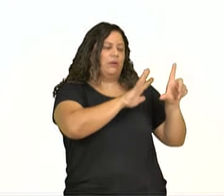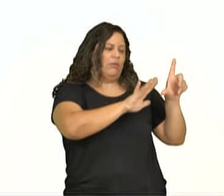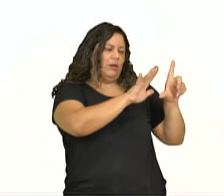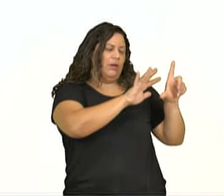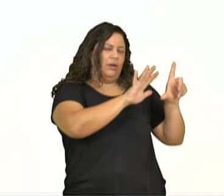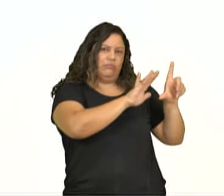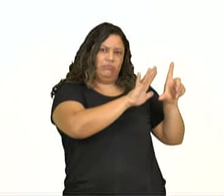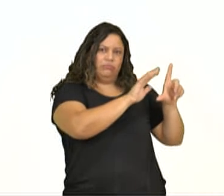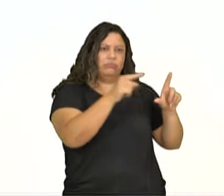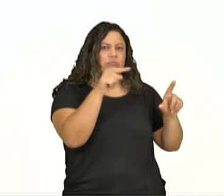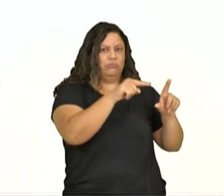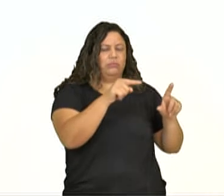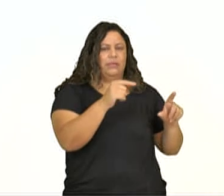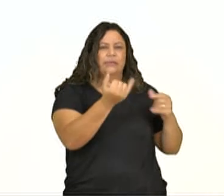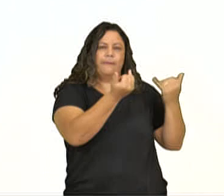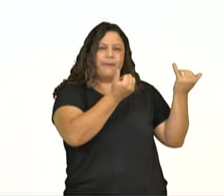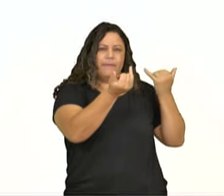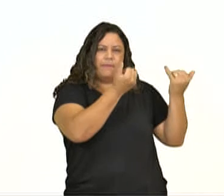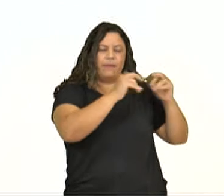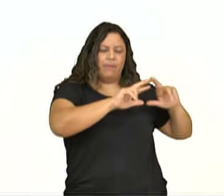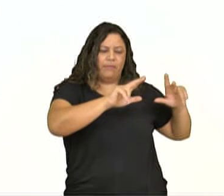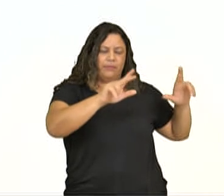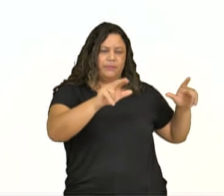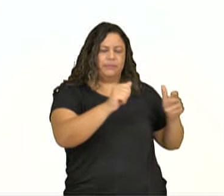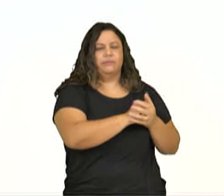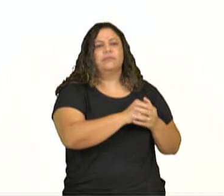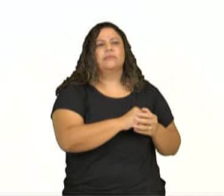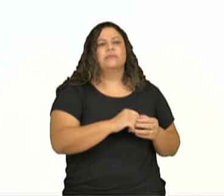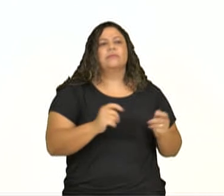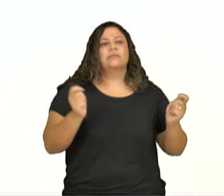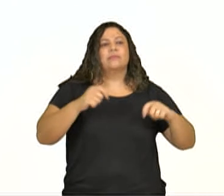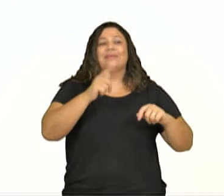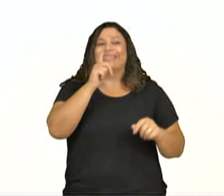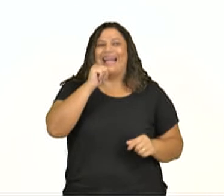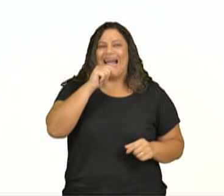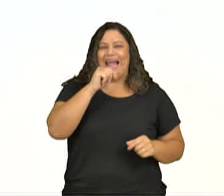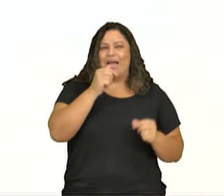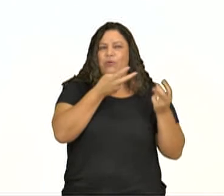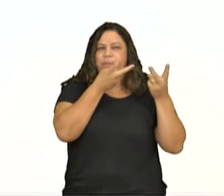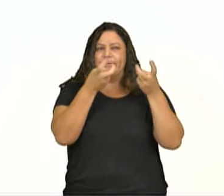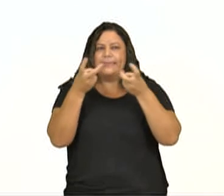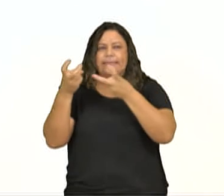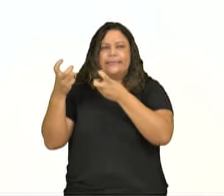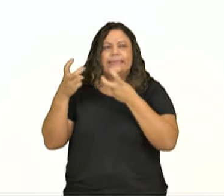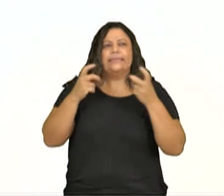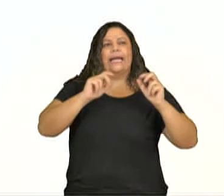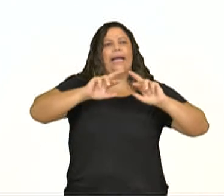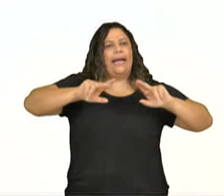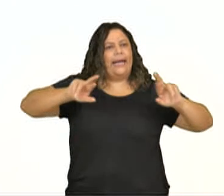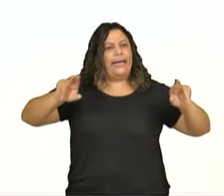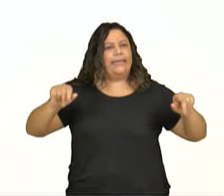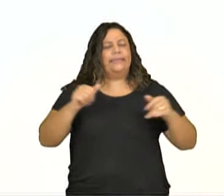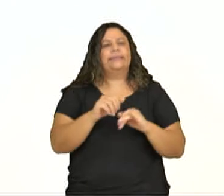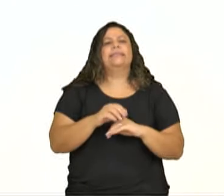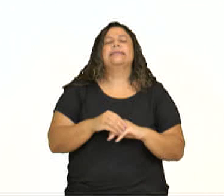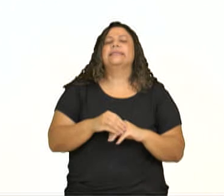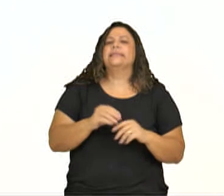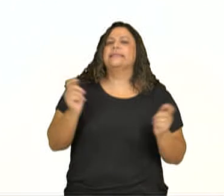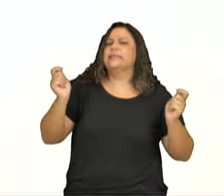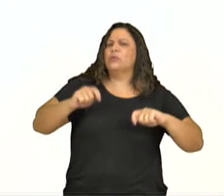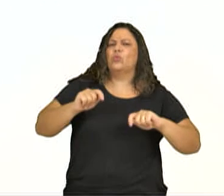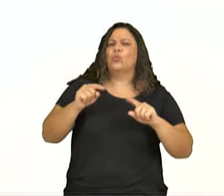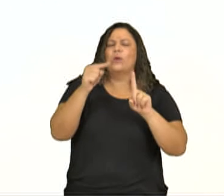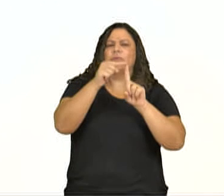reportagem toda, tá bom? Então, a água para análise química instrumental, o que é? Quais os tipos? Qual